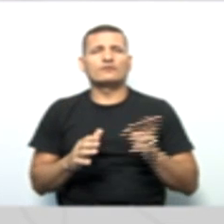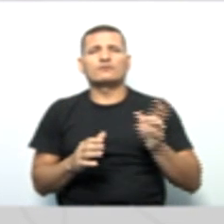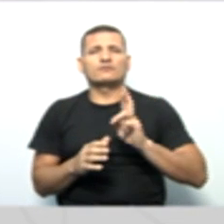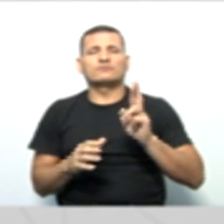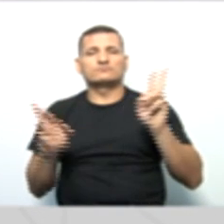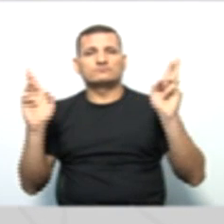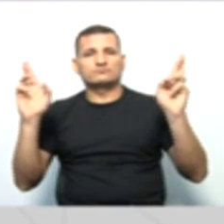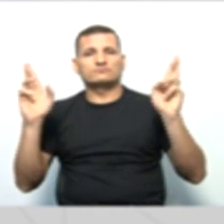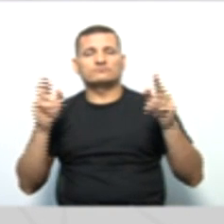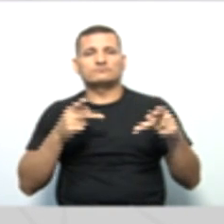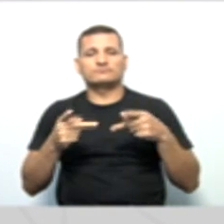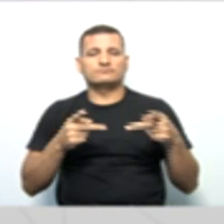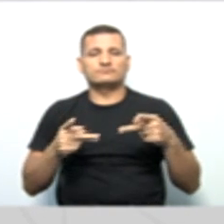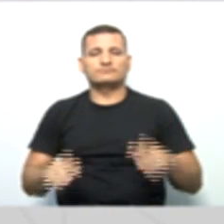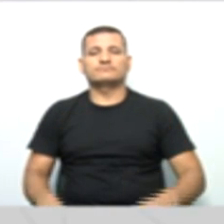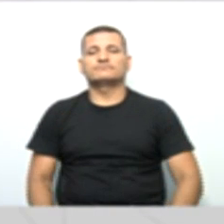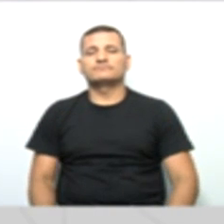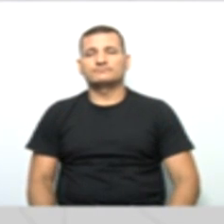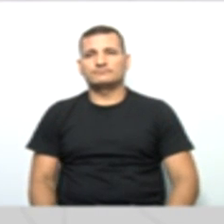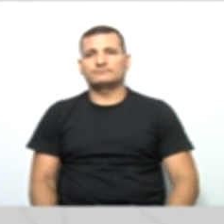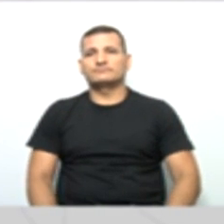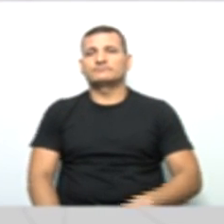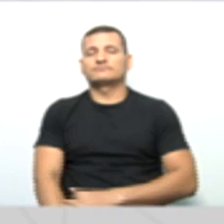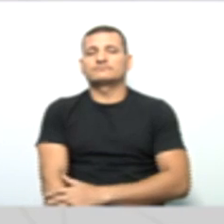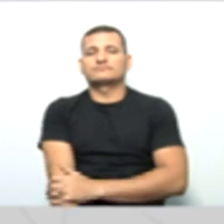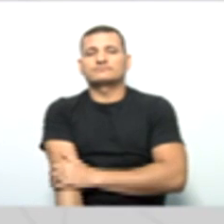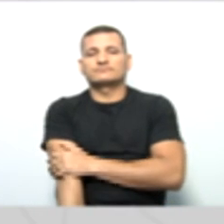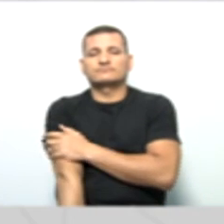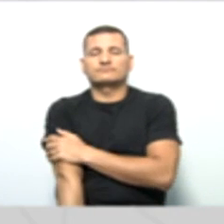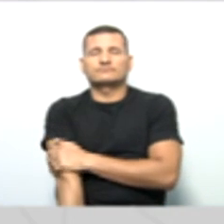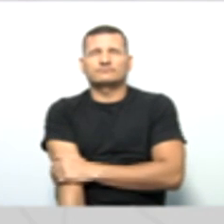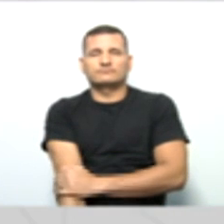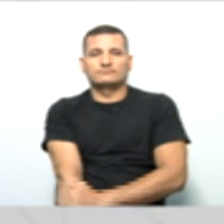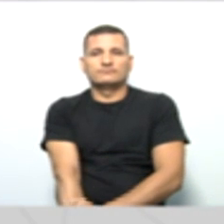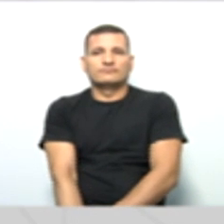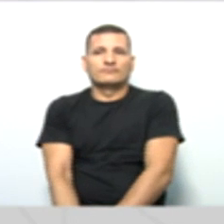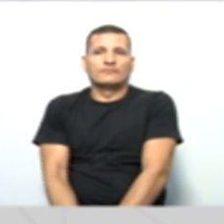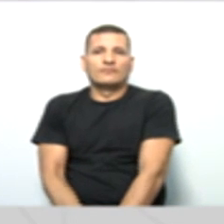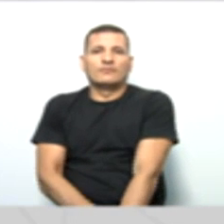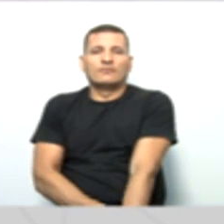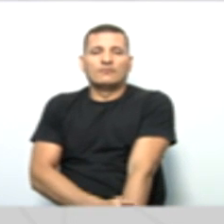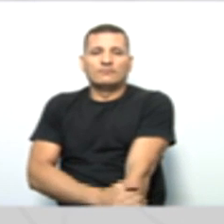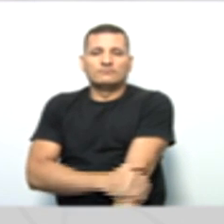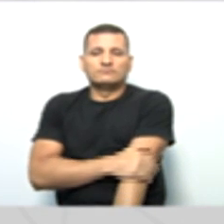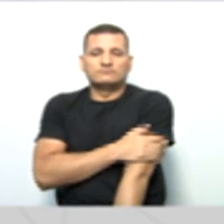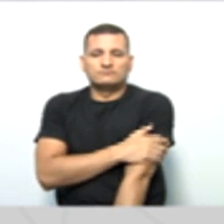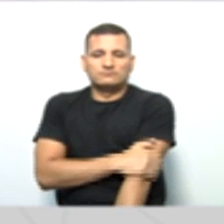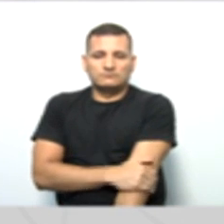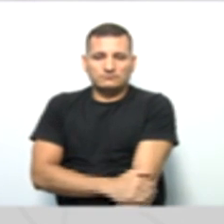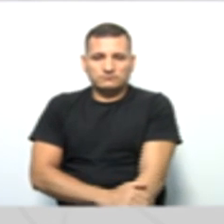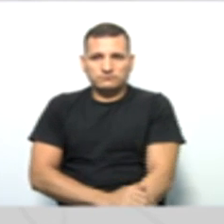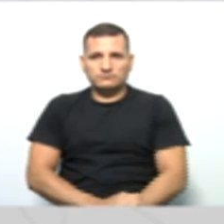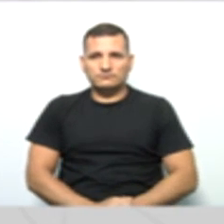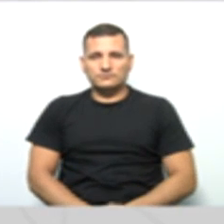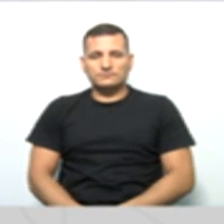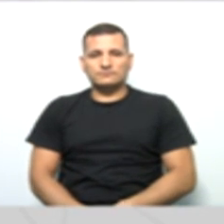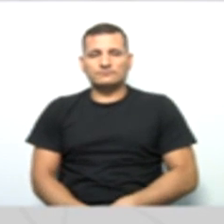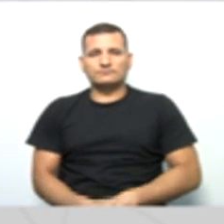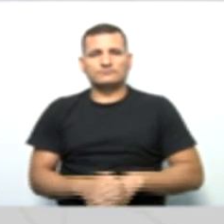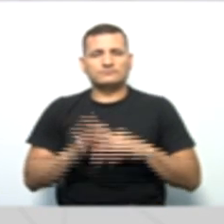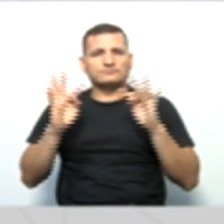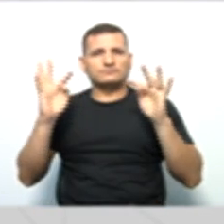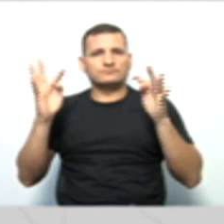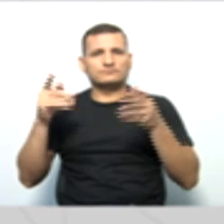projeto? Essa aí é moleza, essa né? foi, professor, todos os polos que estão aqui online mandaram a resposta. Essa aí é moleza, tanto né?